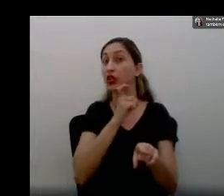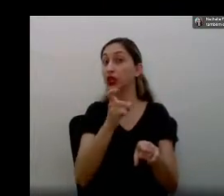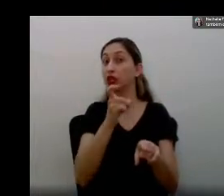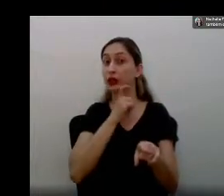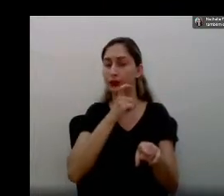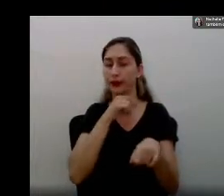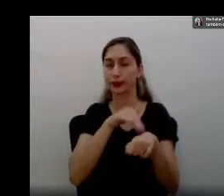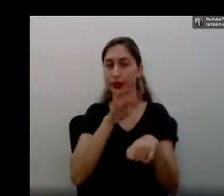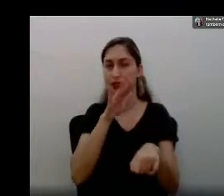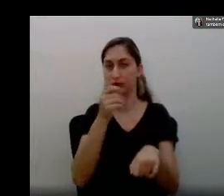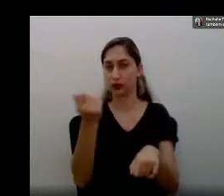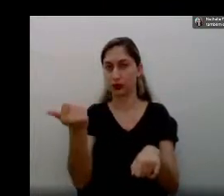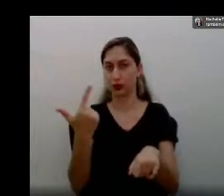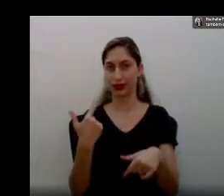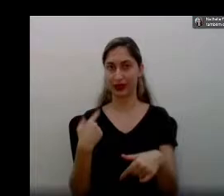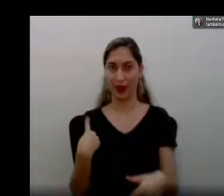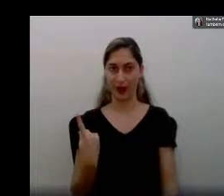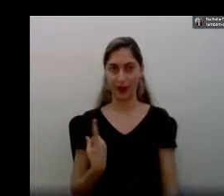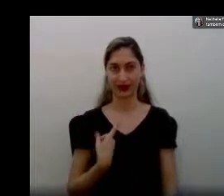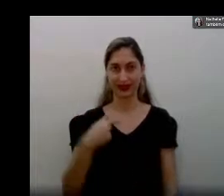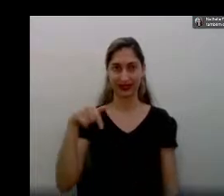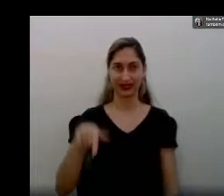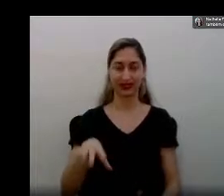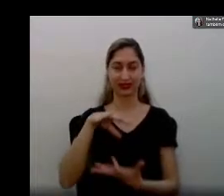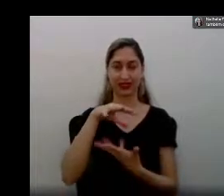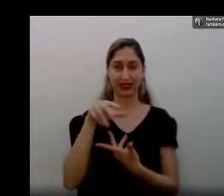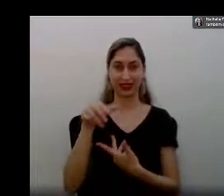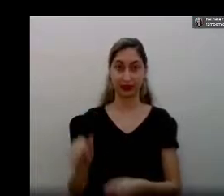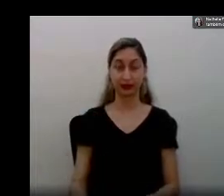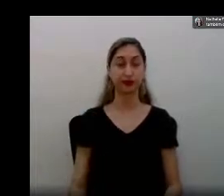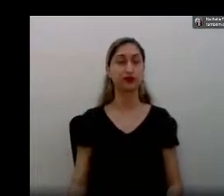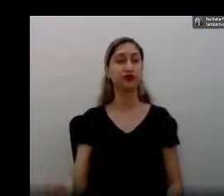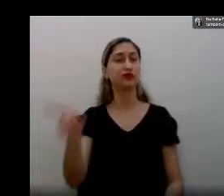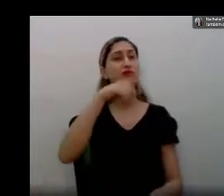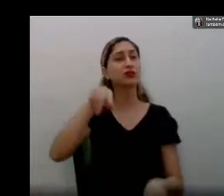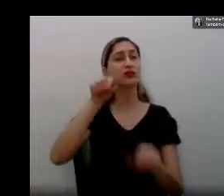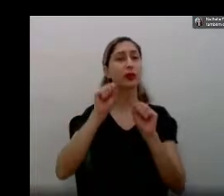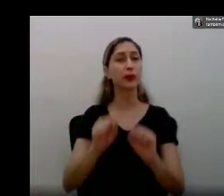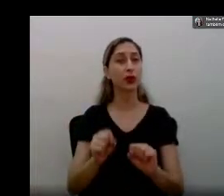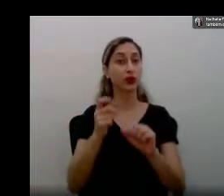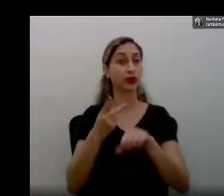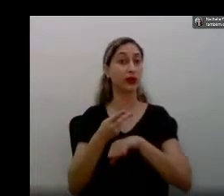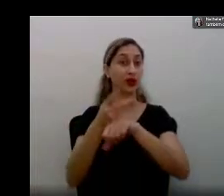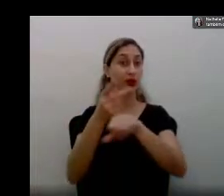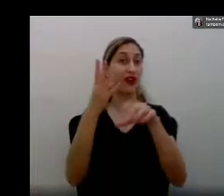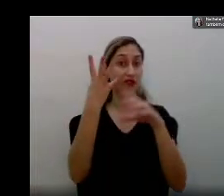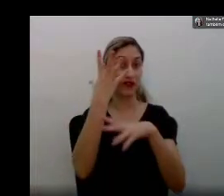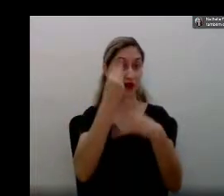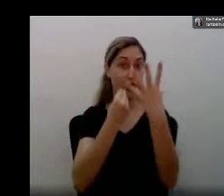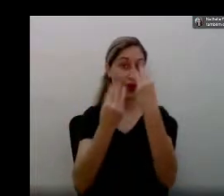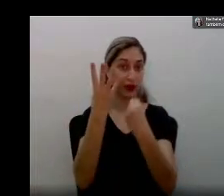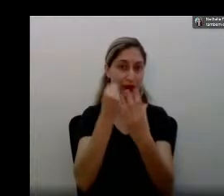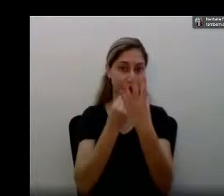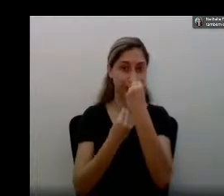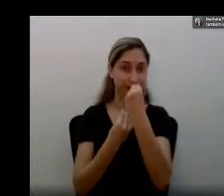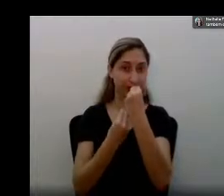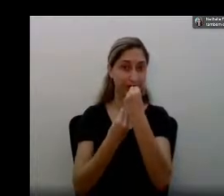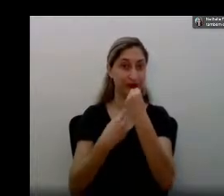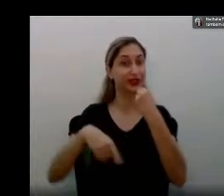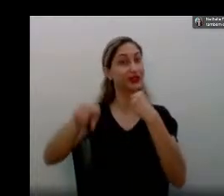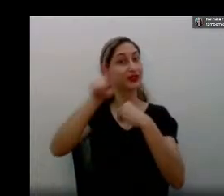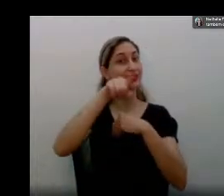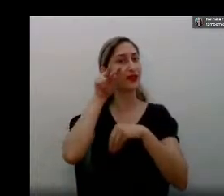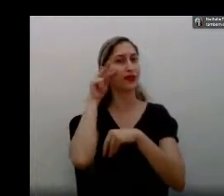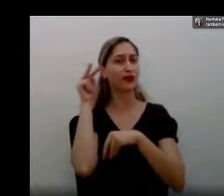aí depois vocês procurem aí há algumas fotos né que as ondas estão tirando lá em Marte lá preciso ele como é que